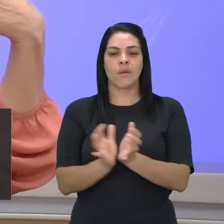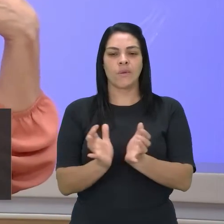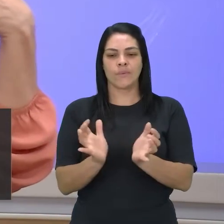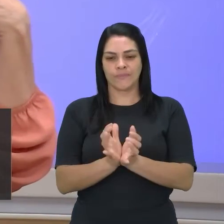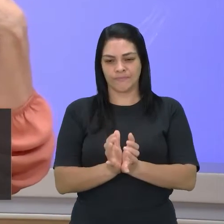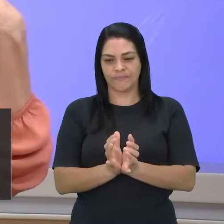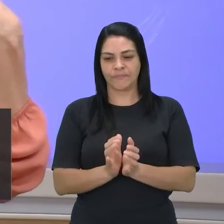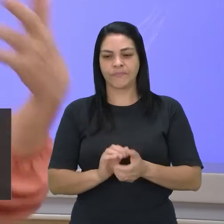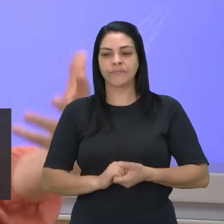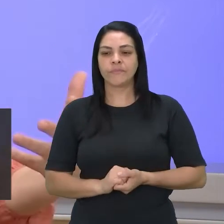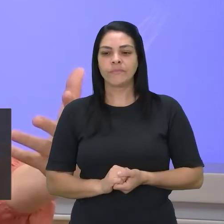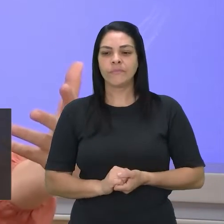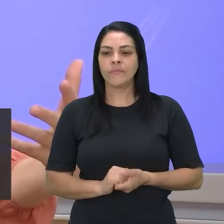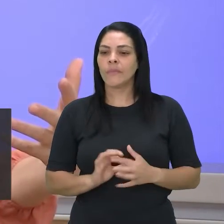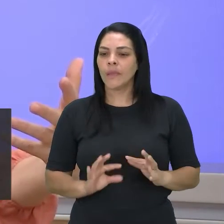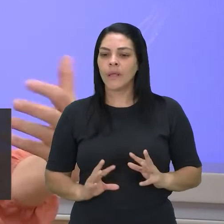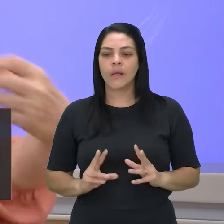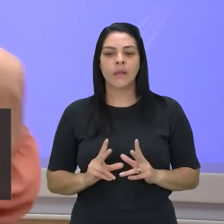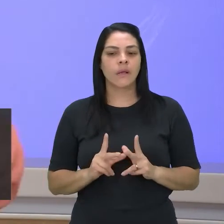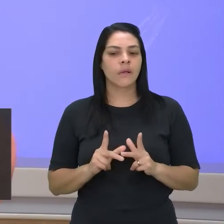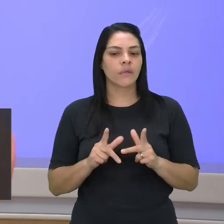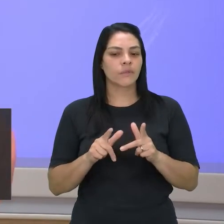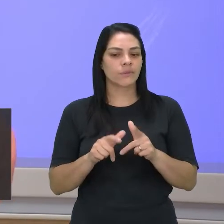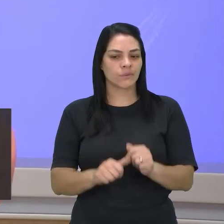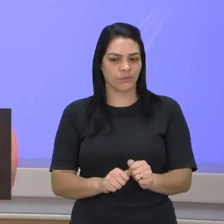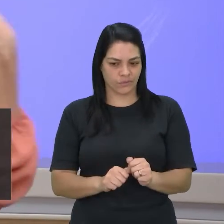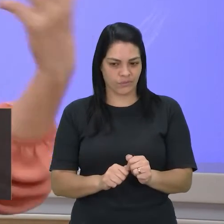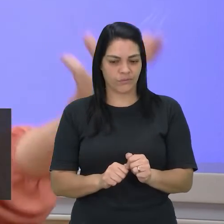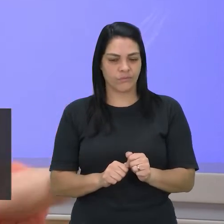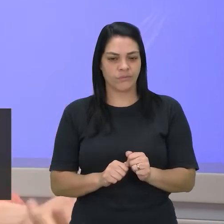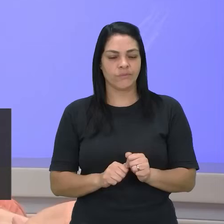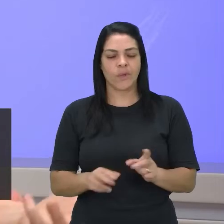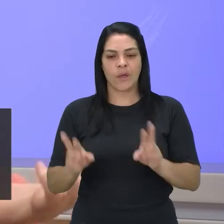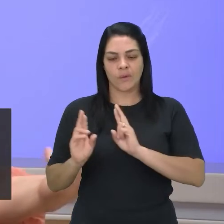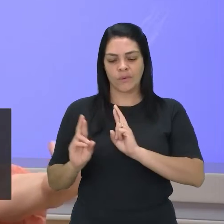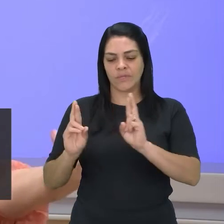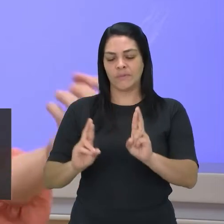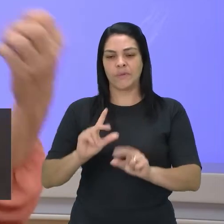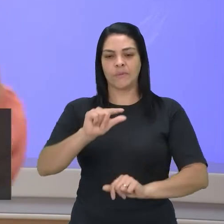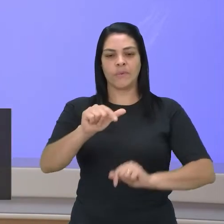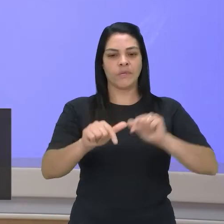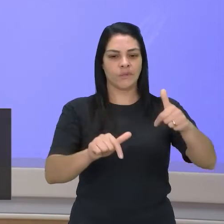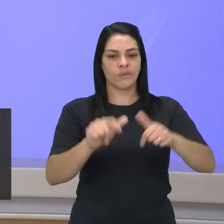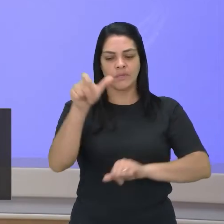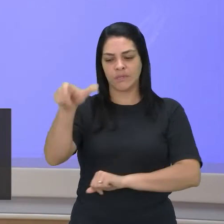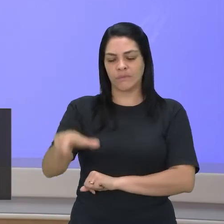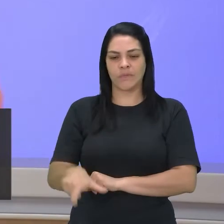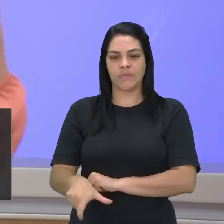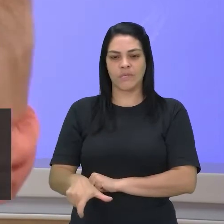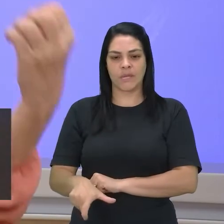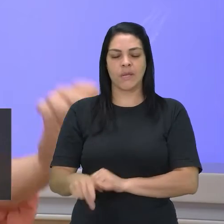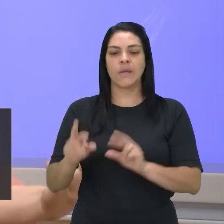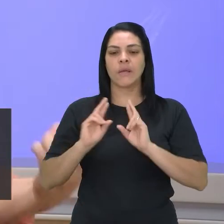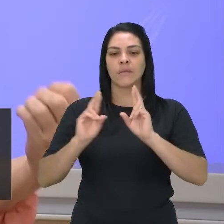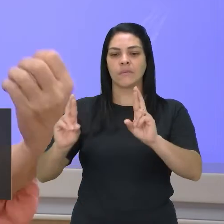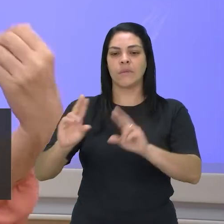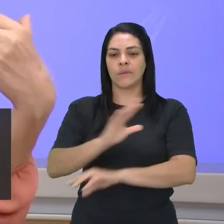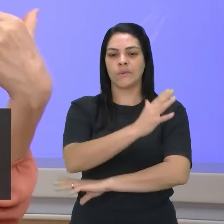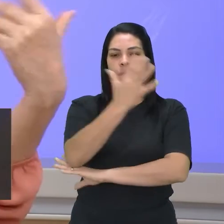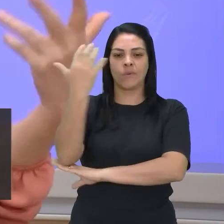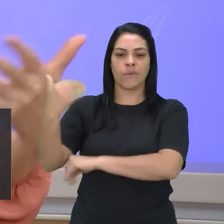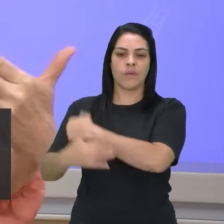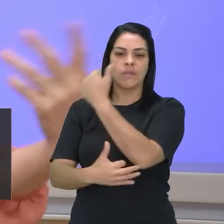comunidade, para tudo, né? O respeito ao outro, o respeito à natureza, o respeito